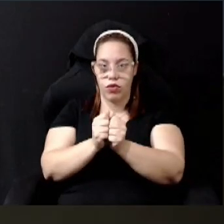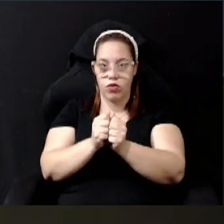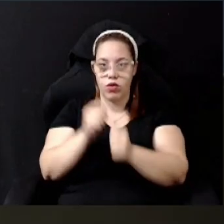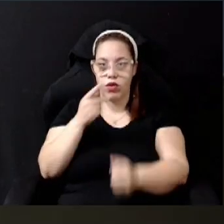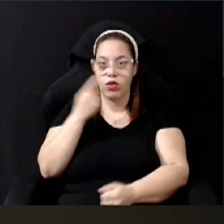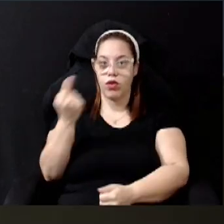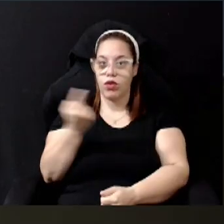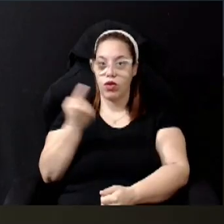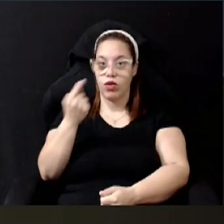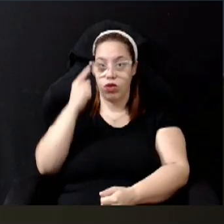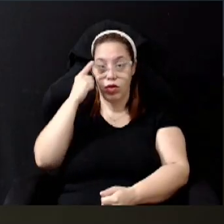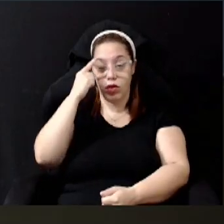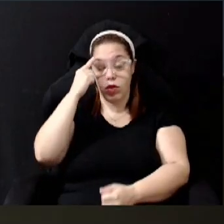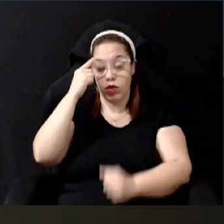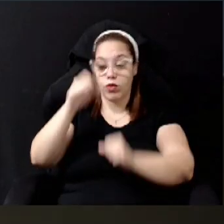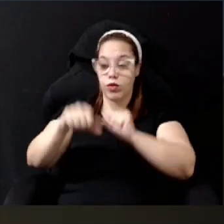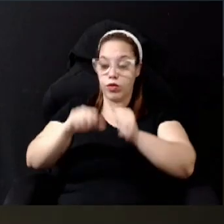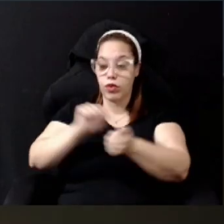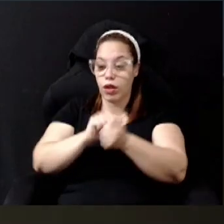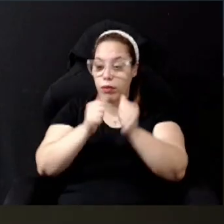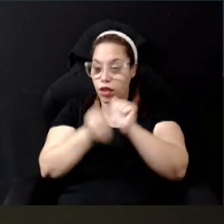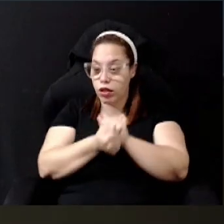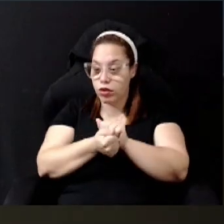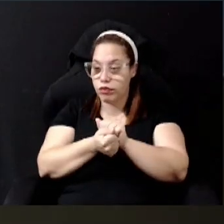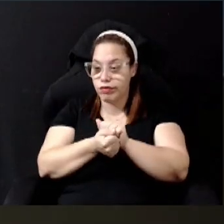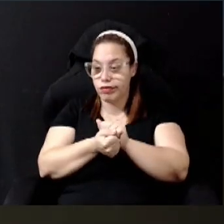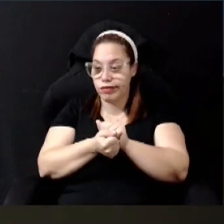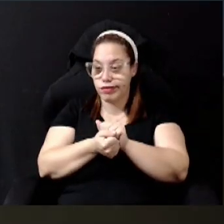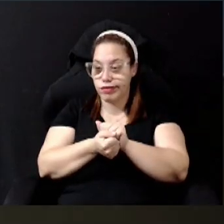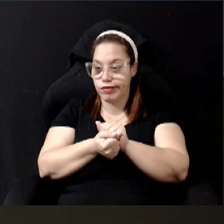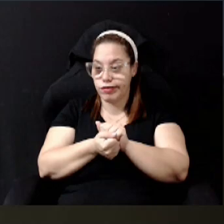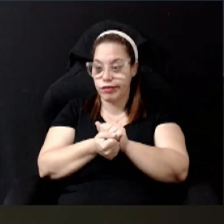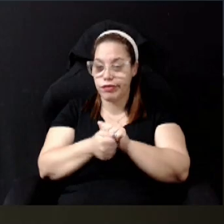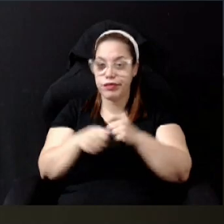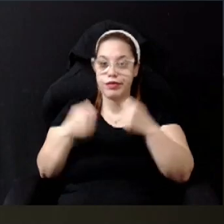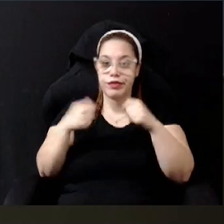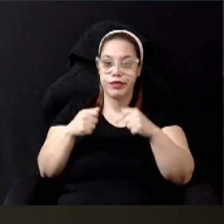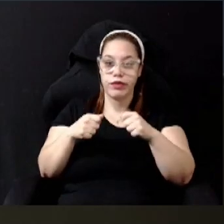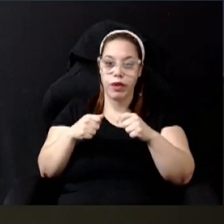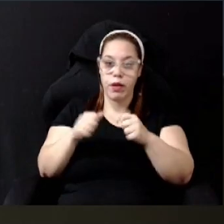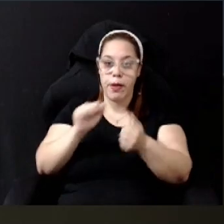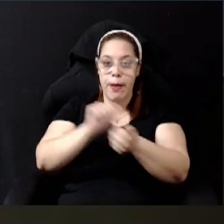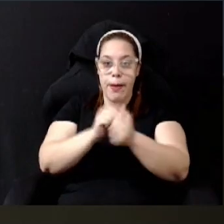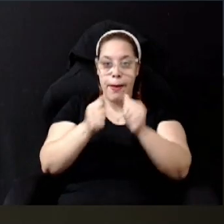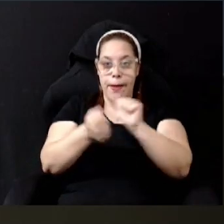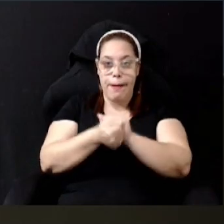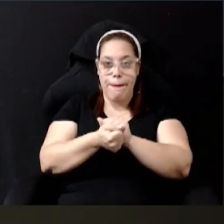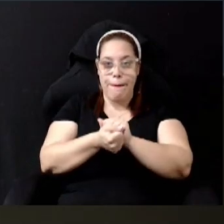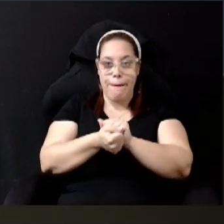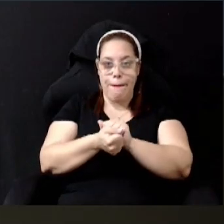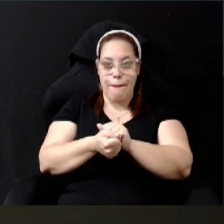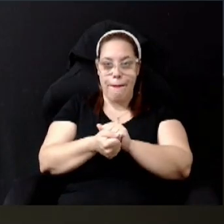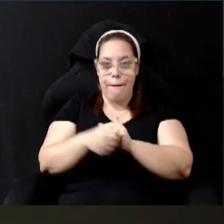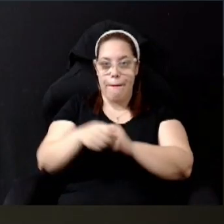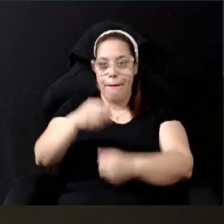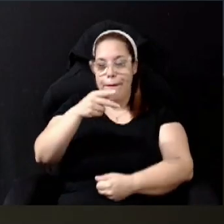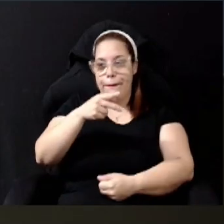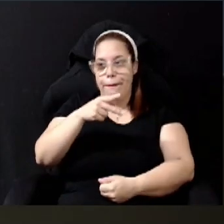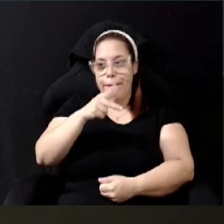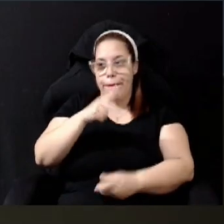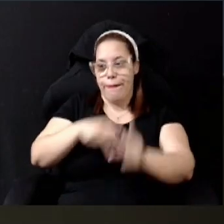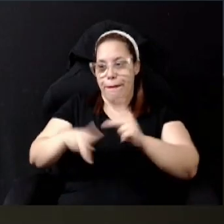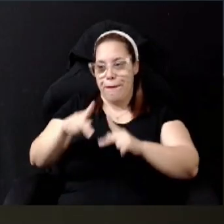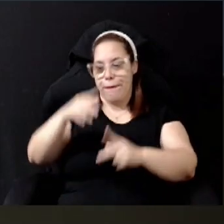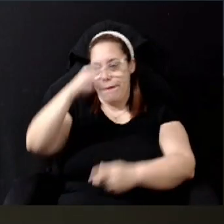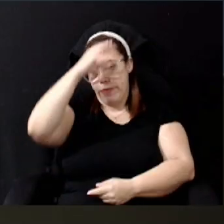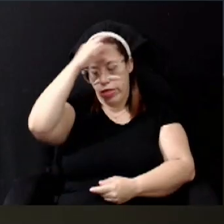Essa mudança, essa adaptação. E aí houve uma necessidade até de readequação de produto de público. Porque quando a gente começou